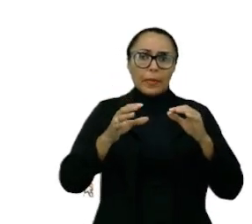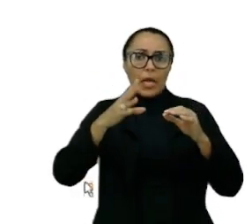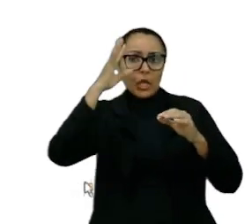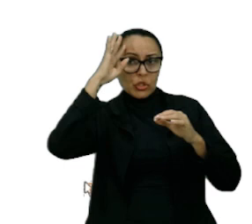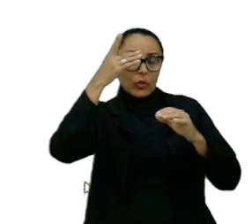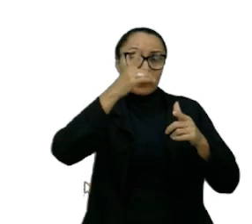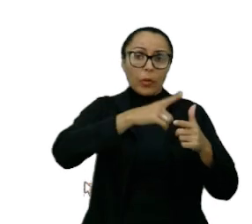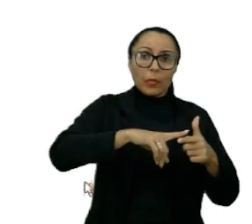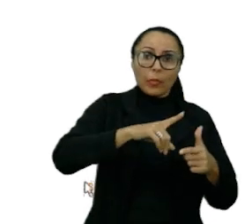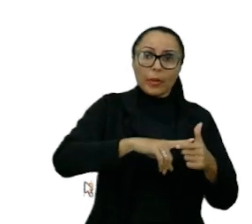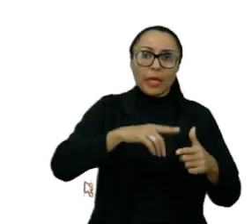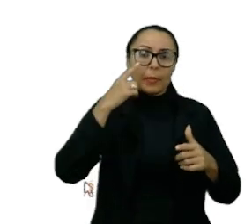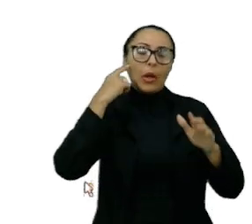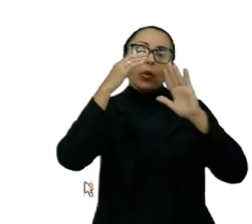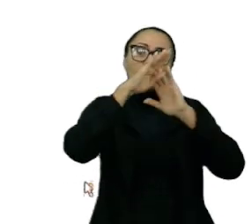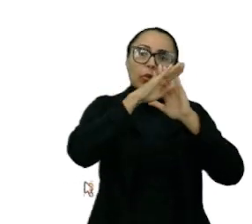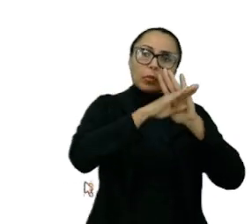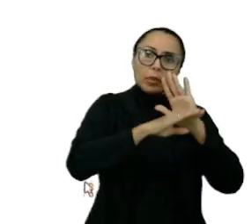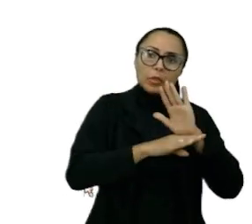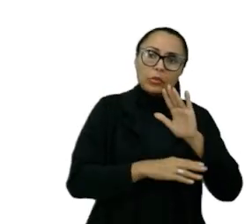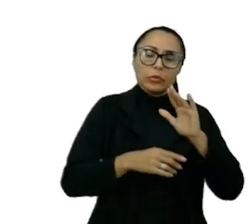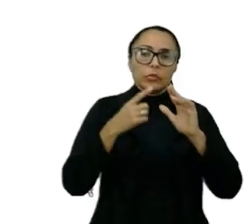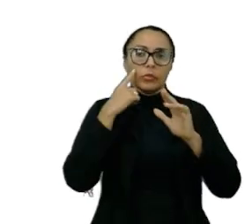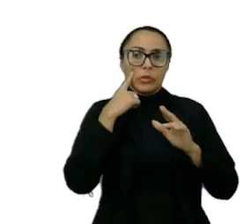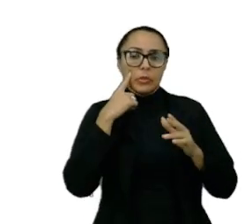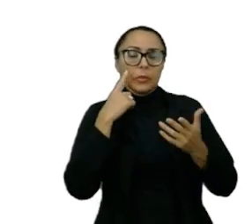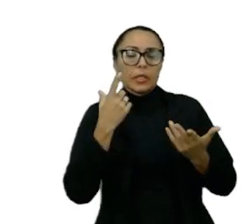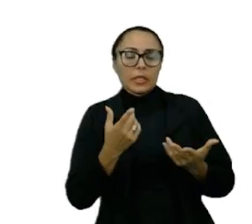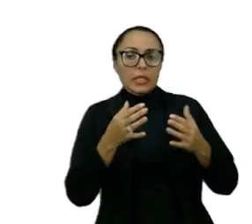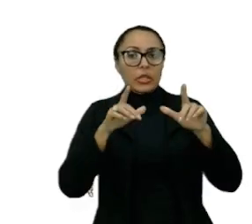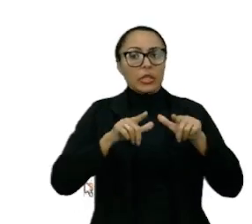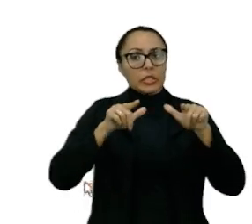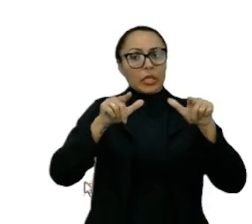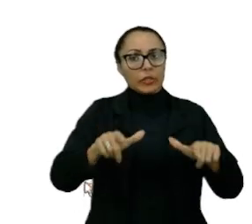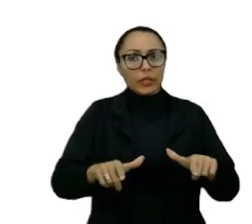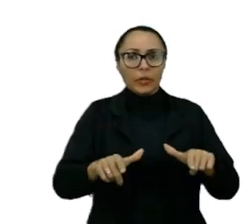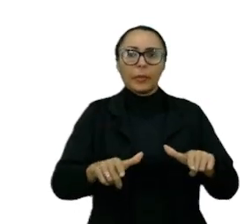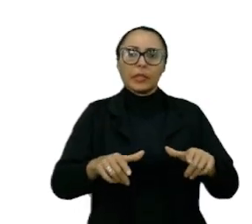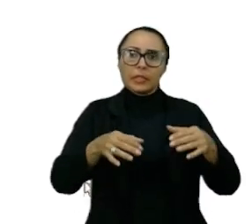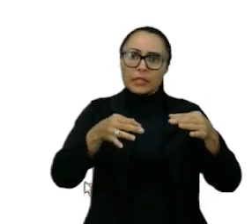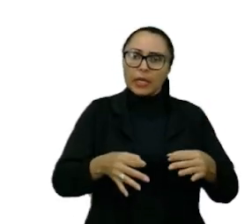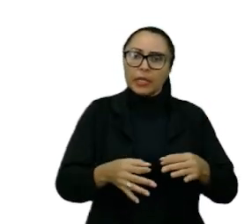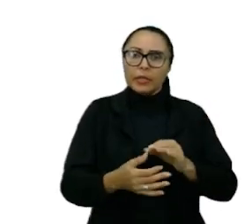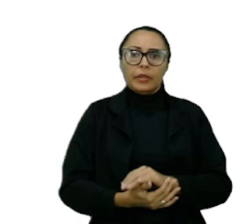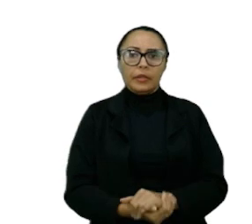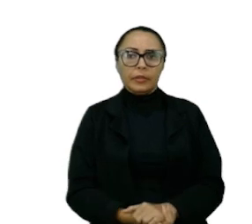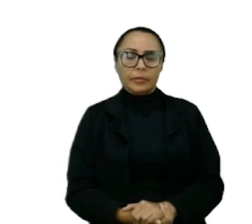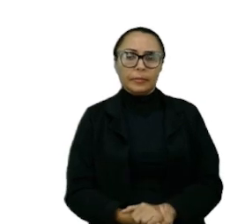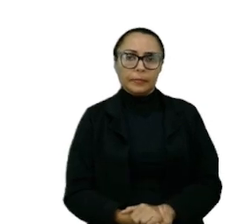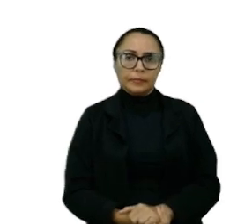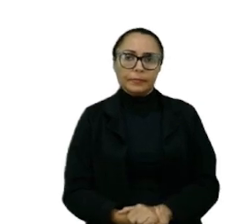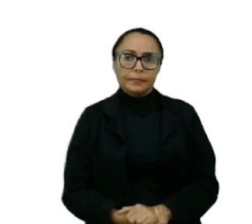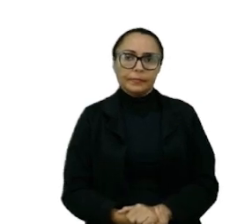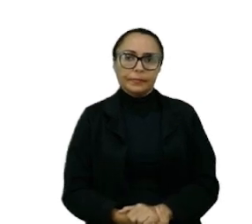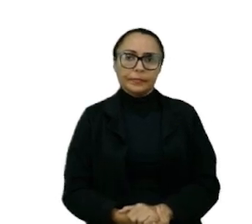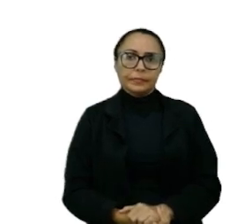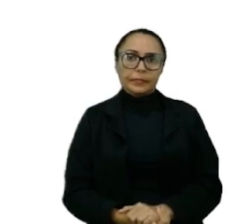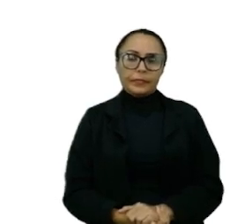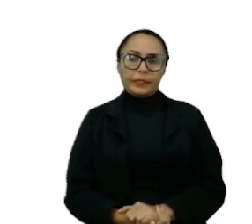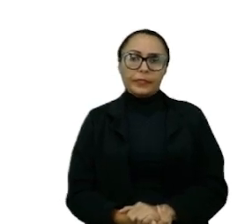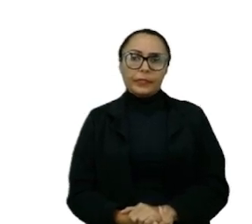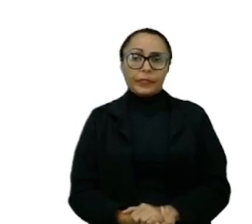de ação para que a certificação seja recomendada. Se está de